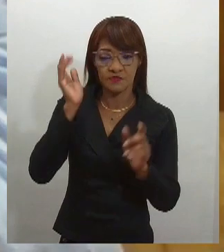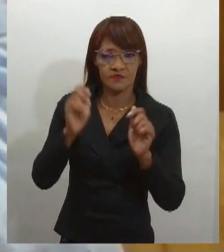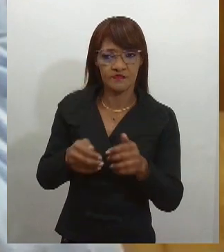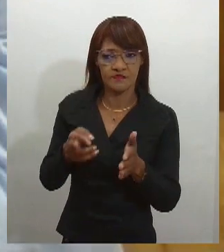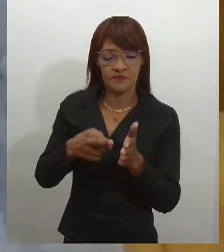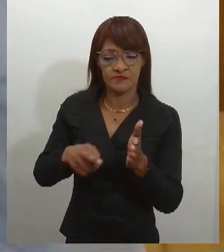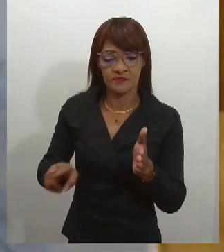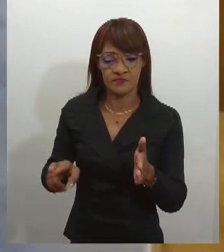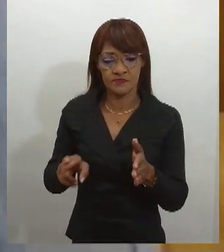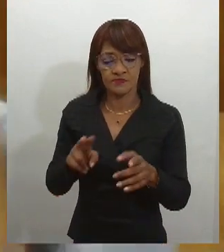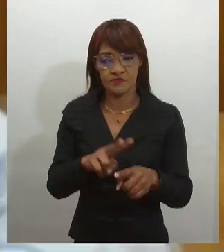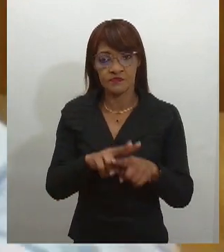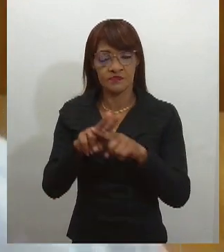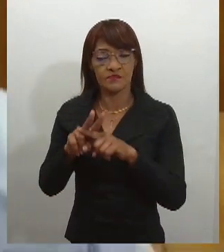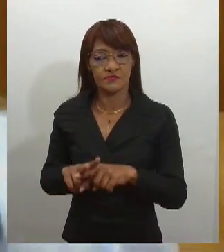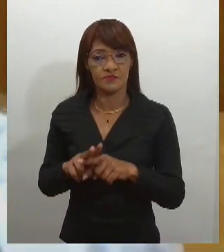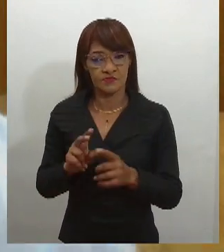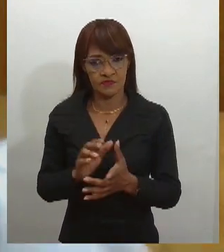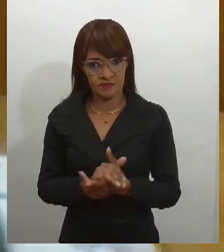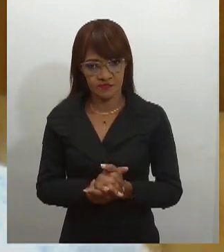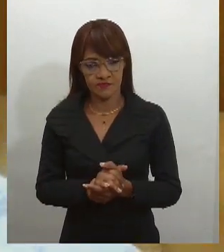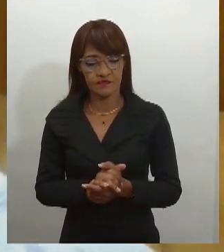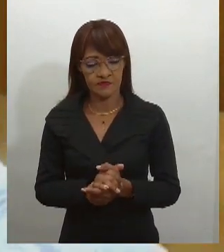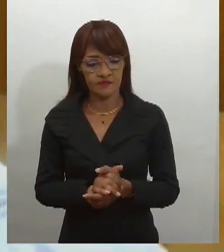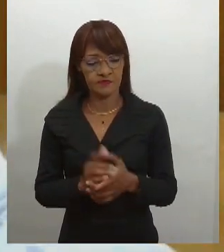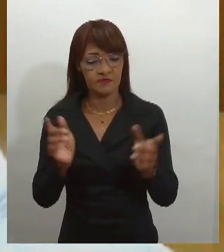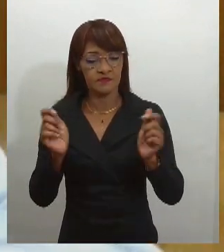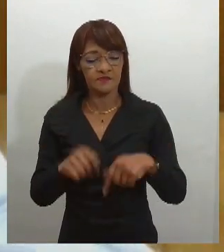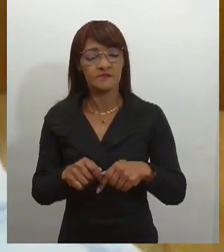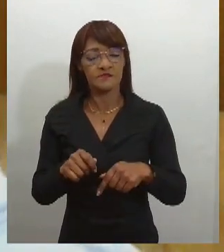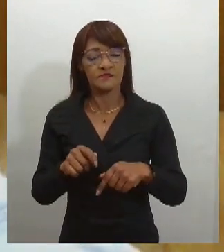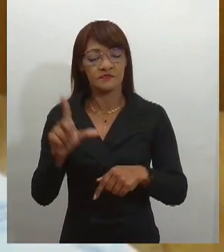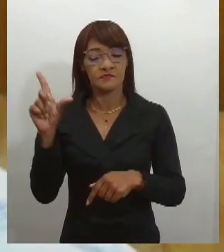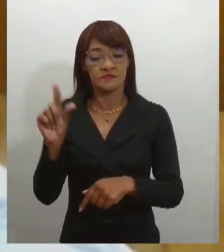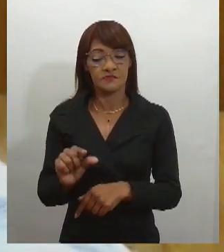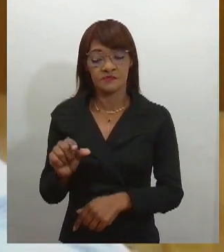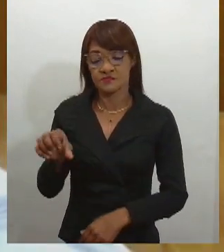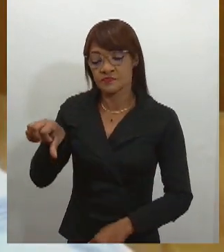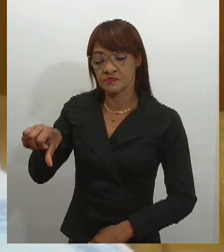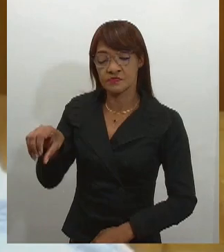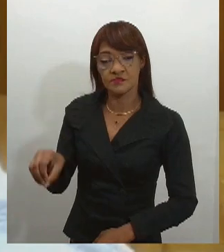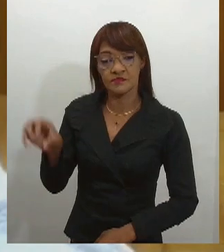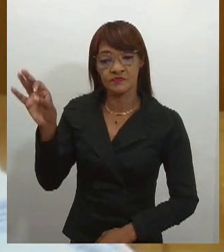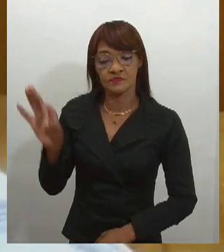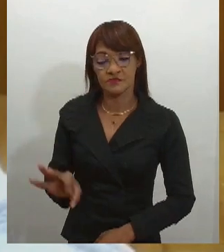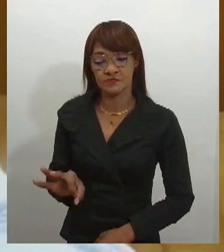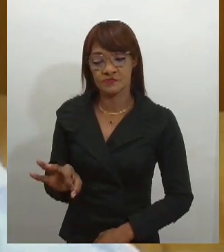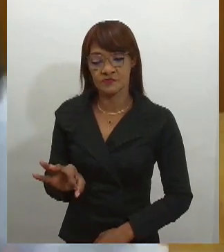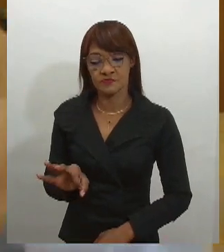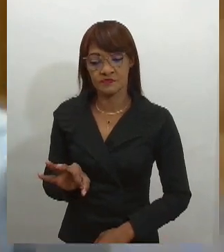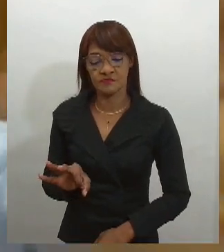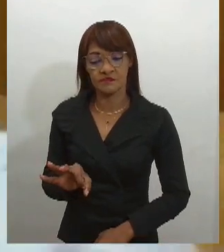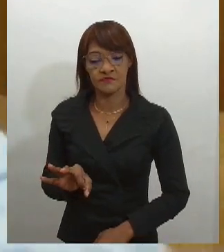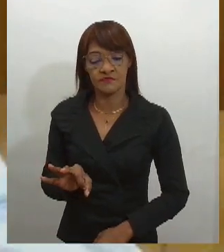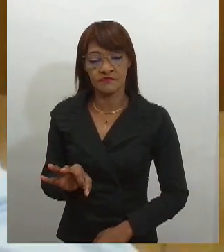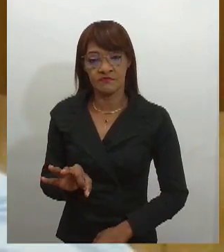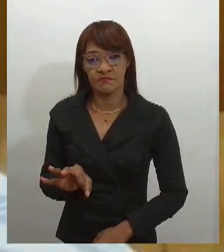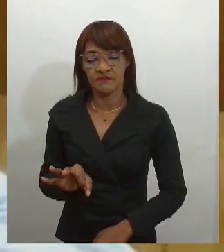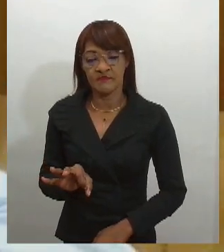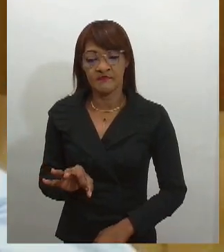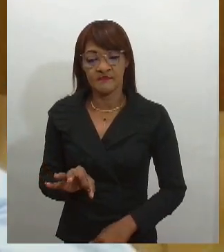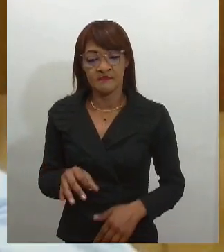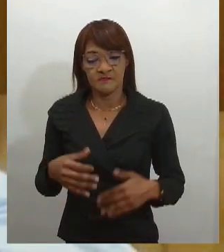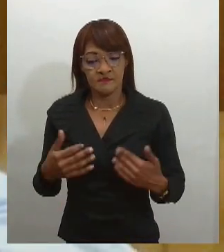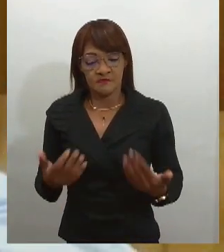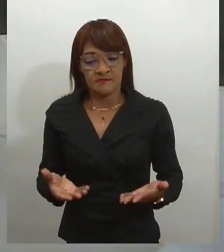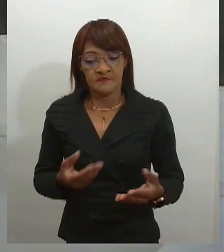você já tenha feito. Porque isso pode reduzir até 90% de desconto, Thiago, do contrato, com uma ação